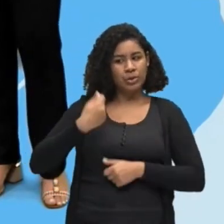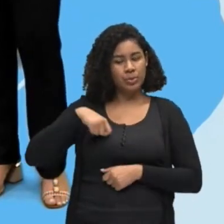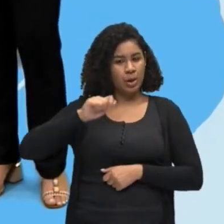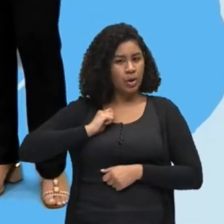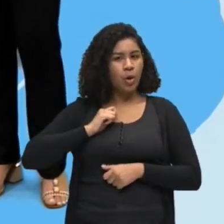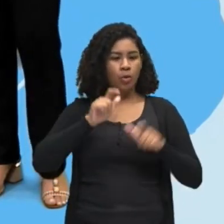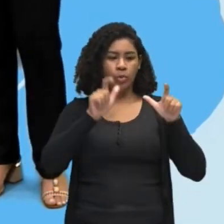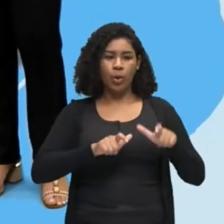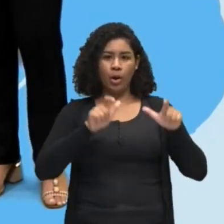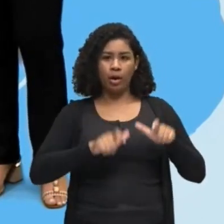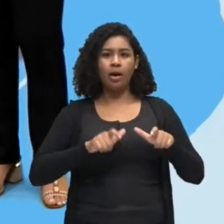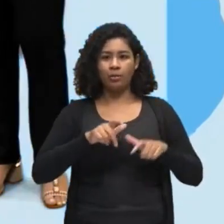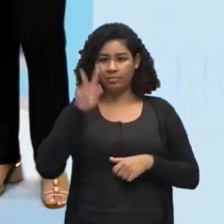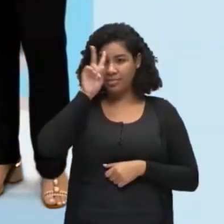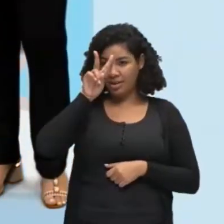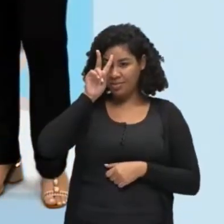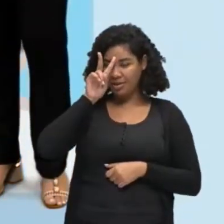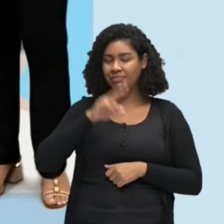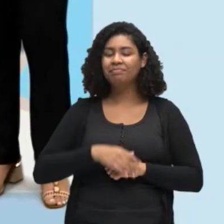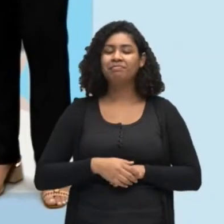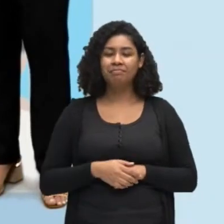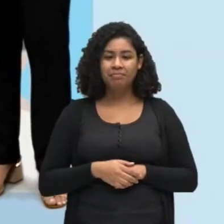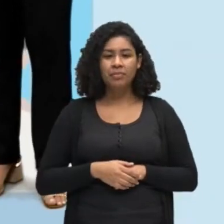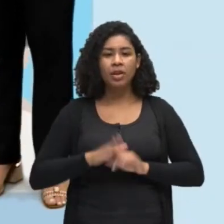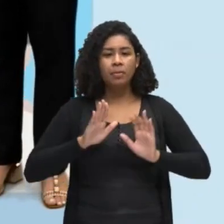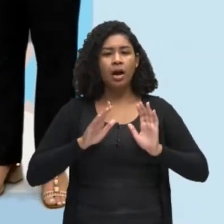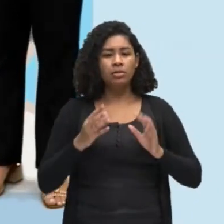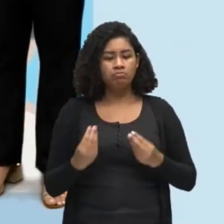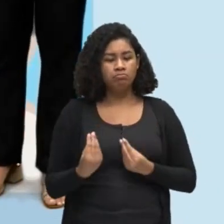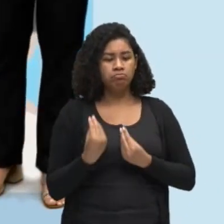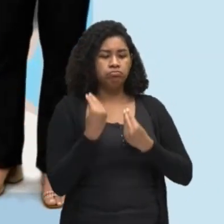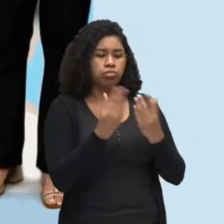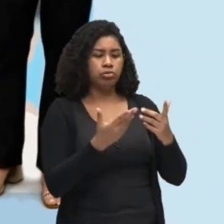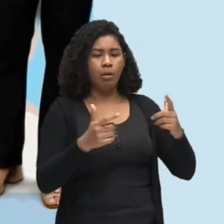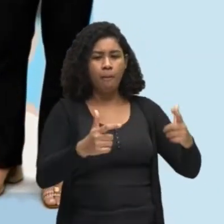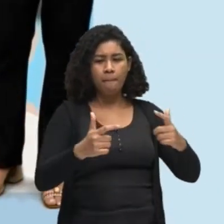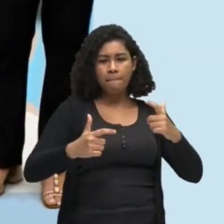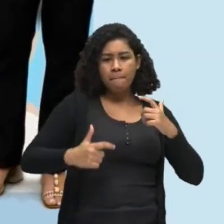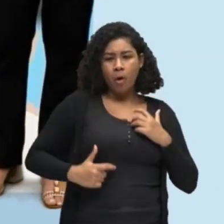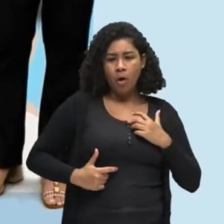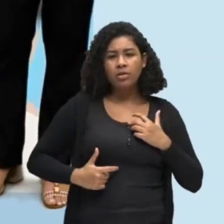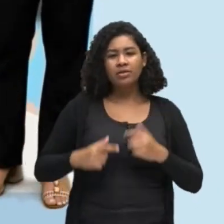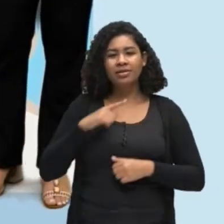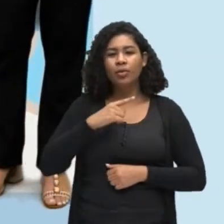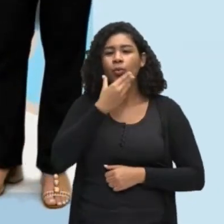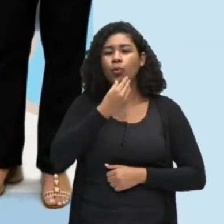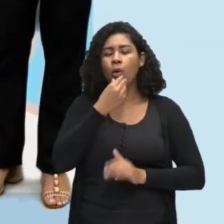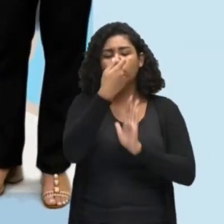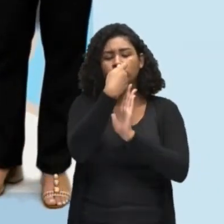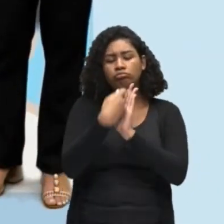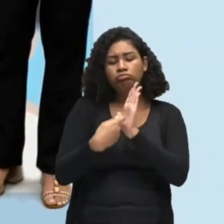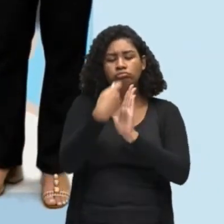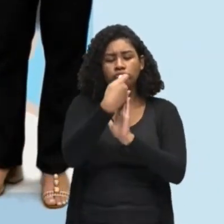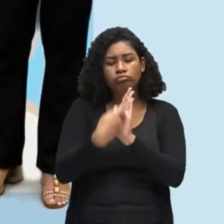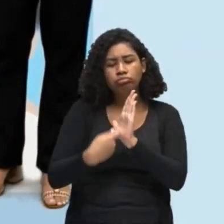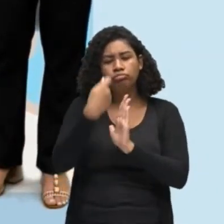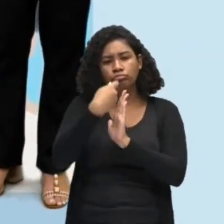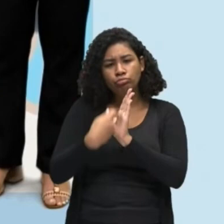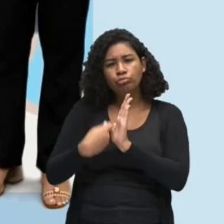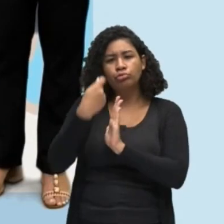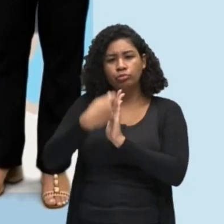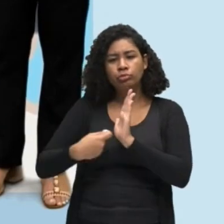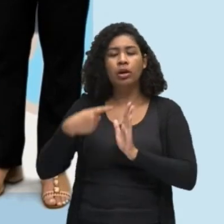Lembrem da União Ibérica. O ato de posse foi registrado pelo escrivão da expedição, conforme as instruções